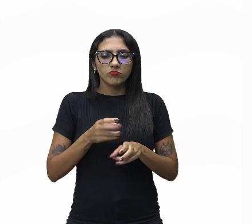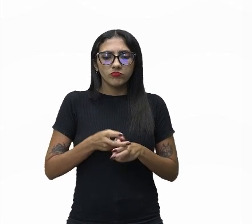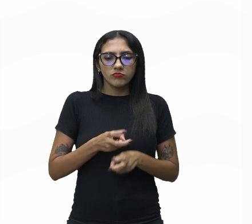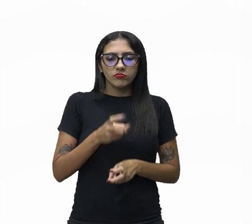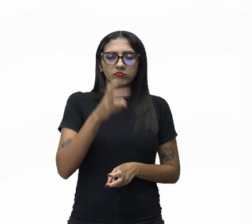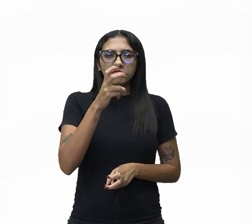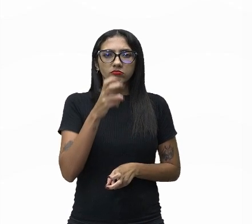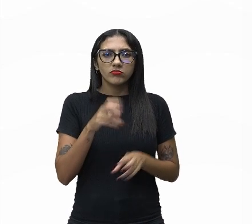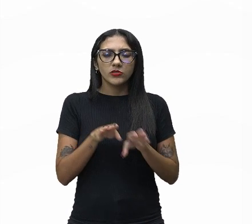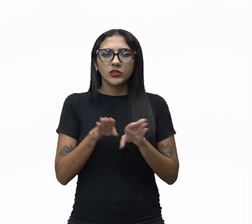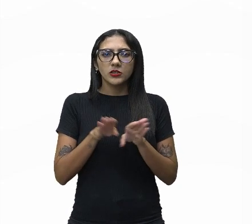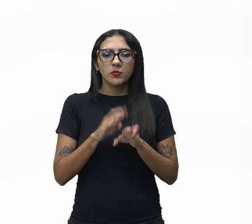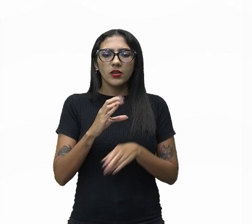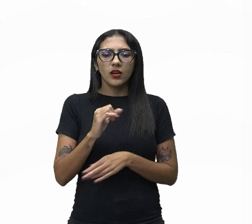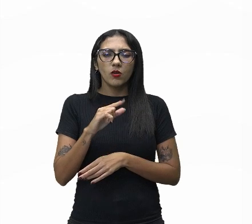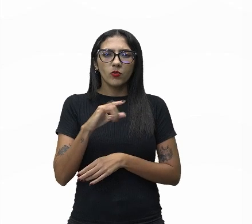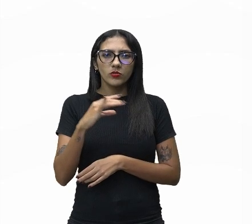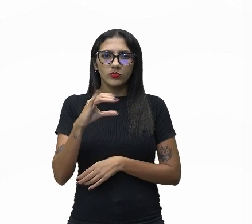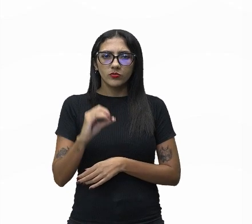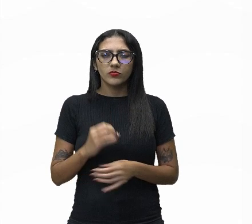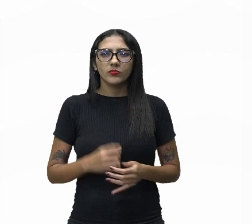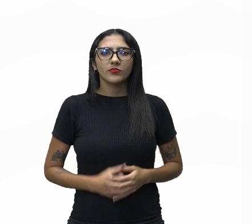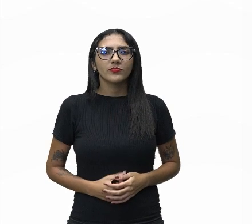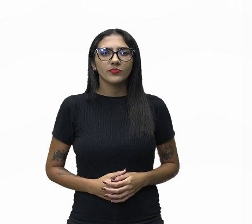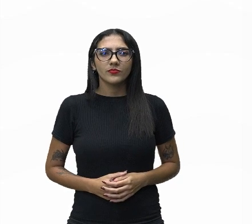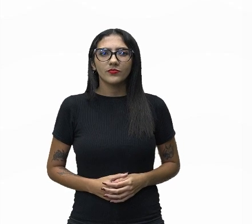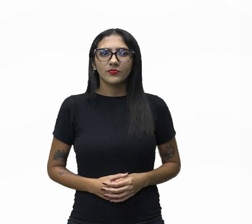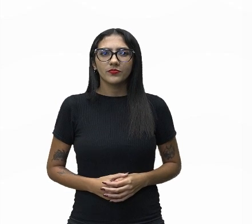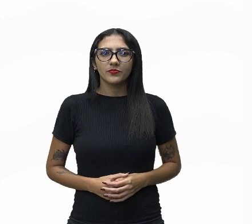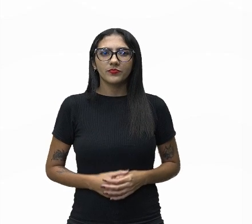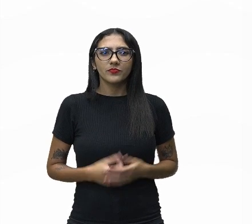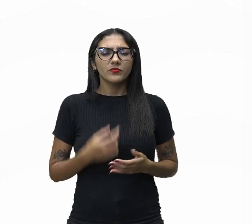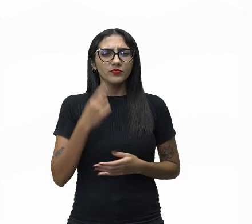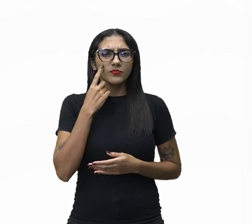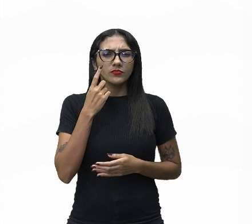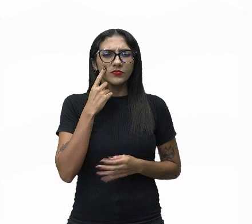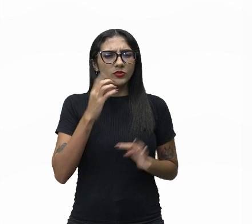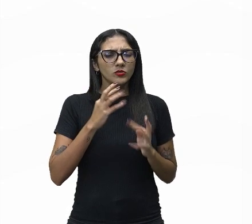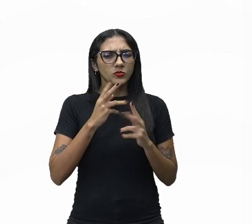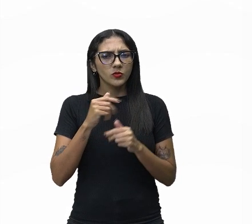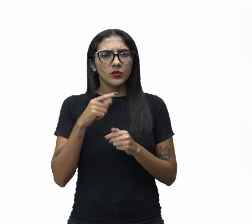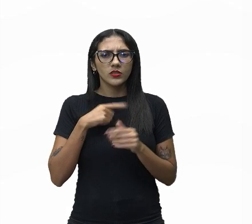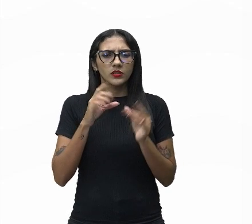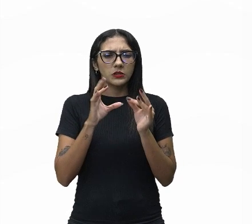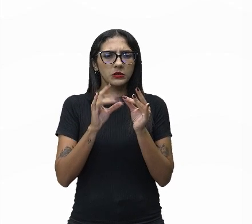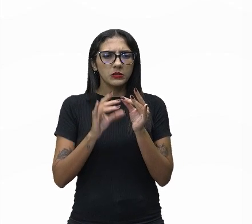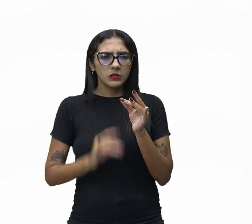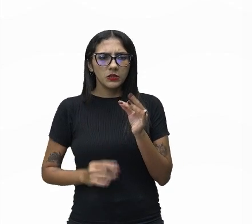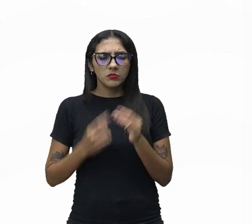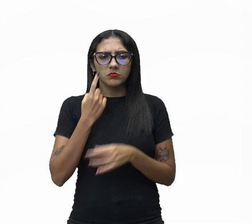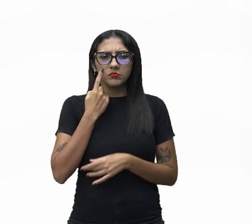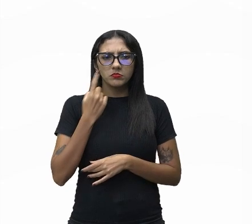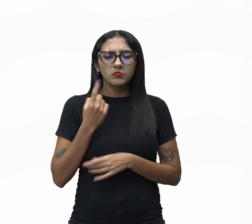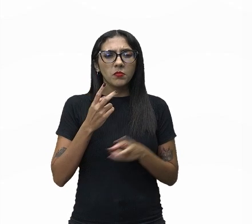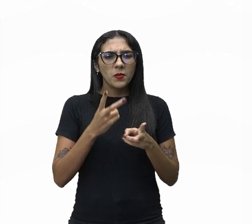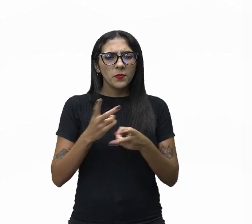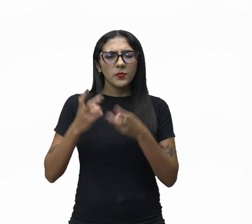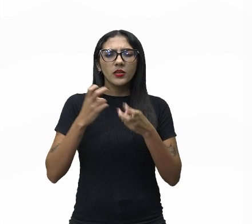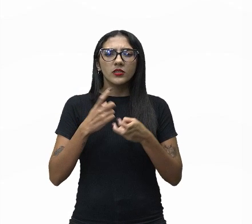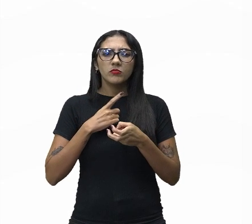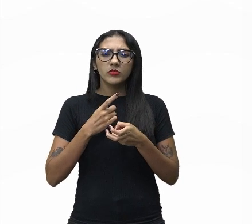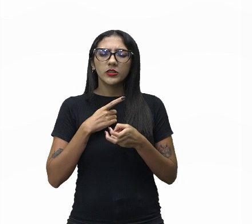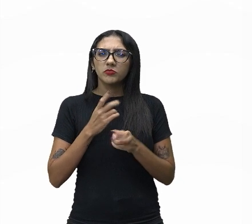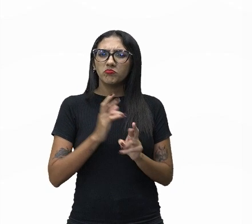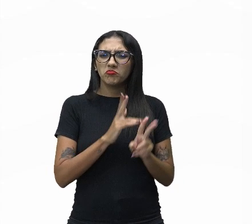como o cálcio. Né? Então, a gente observa aí toda essa estrutura que compõe o sistema esquelético. Né? Observem que tem